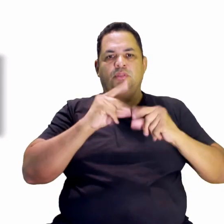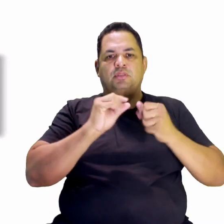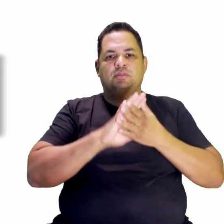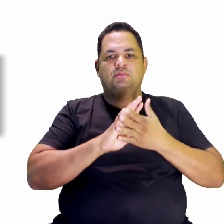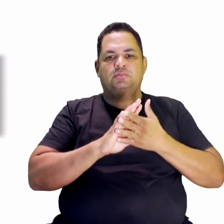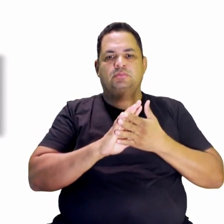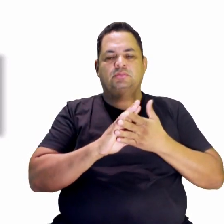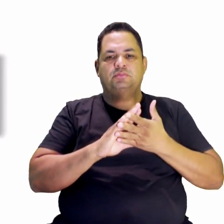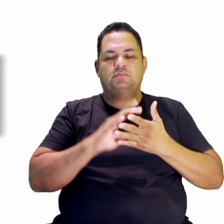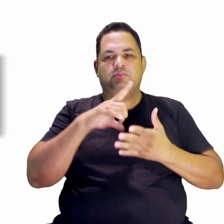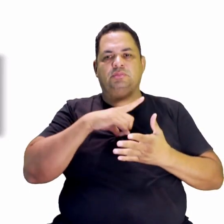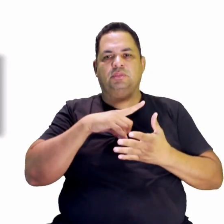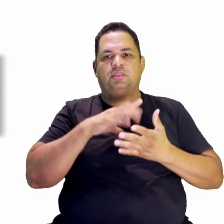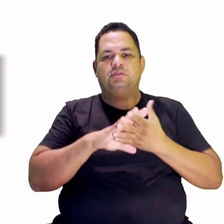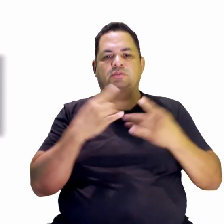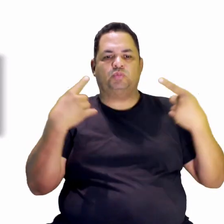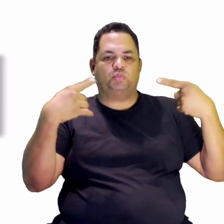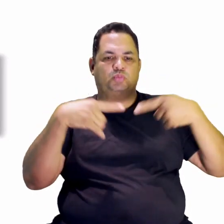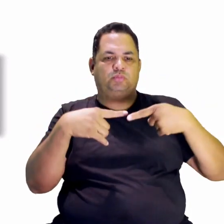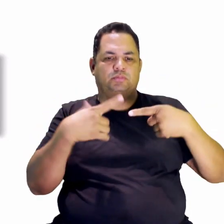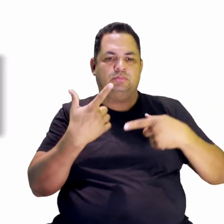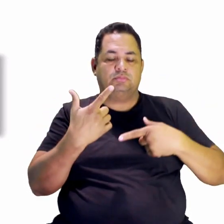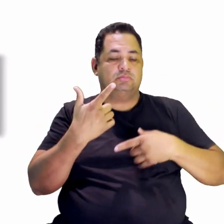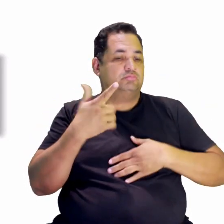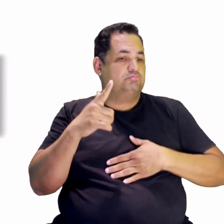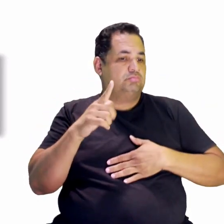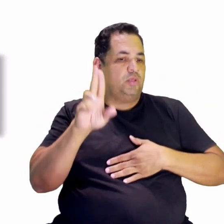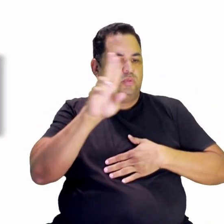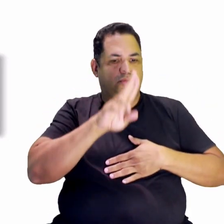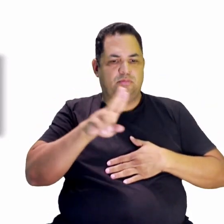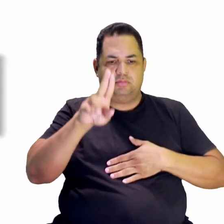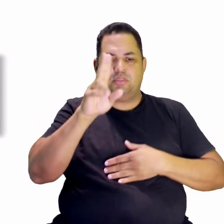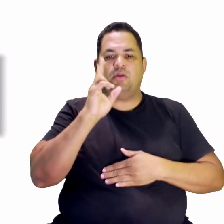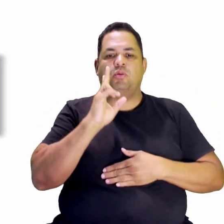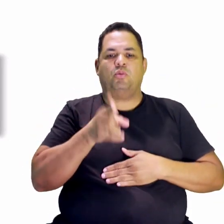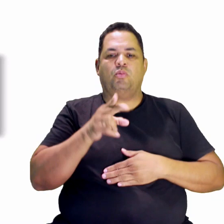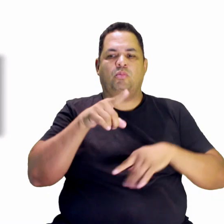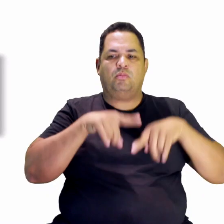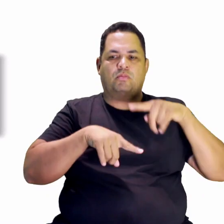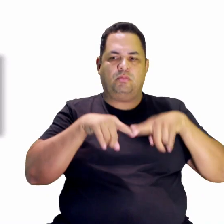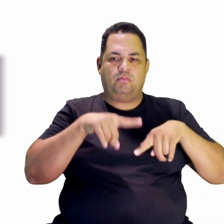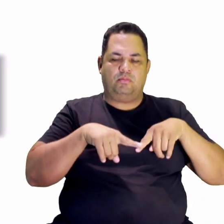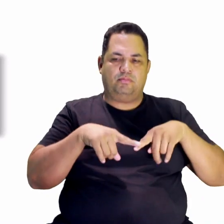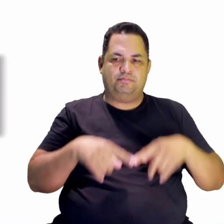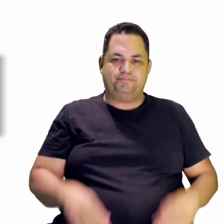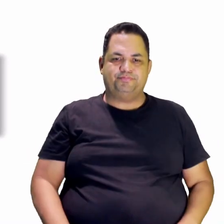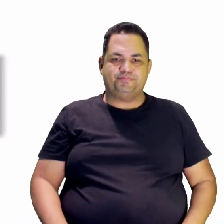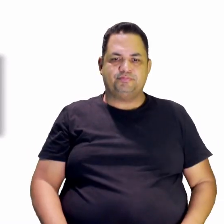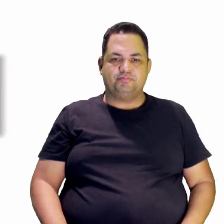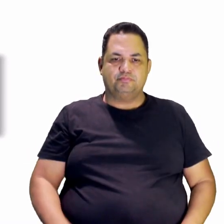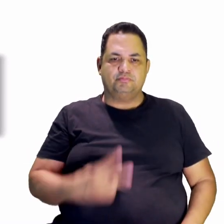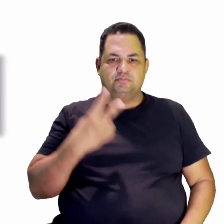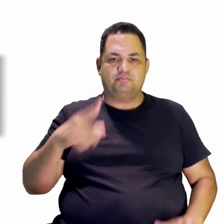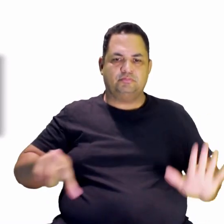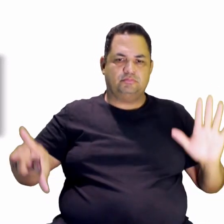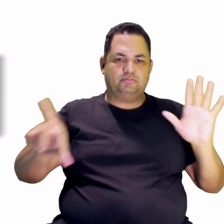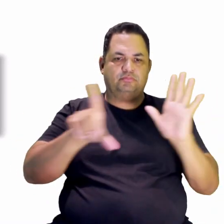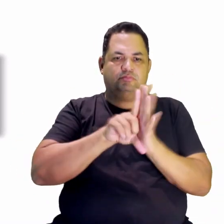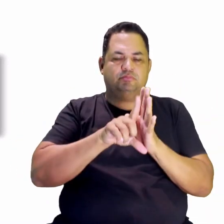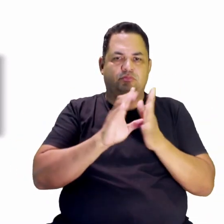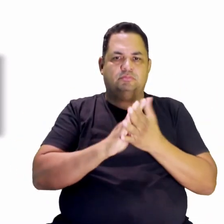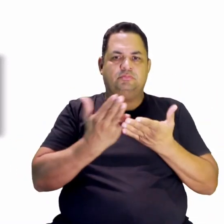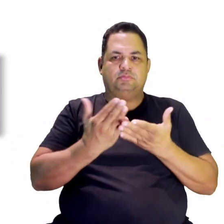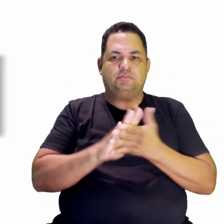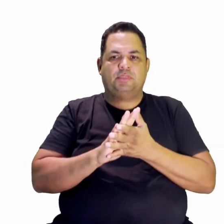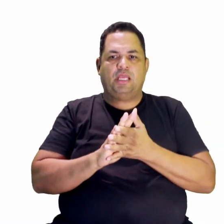mesma direção, sentidos opostos e não aplicado no mesmo corpo. E aí, a segunda lei não, ela tem uma